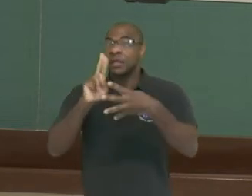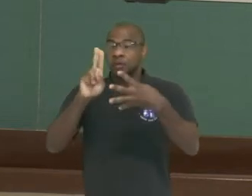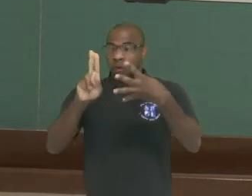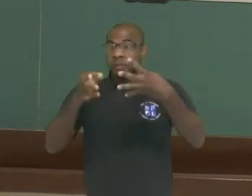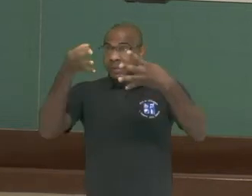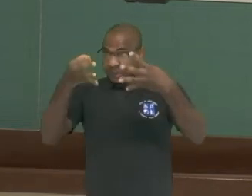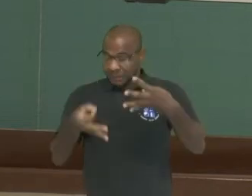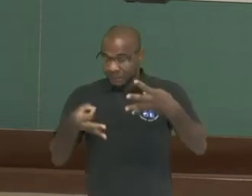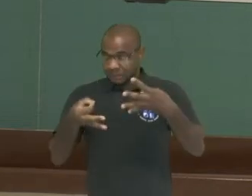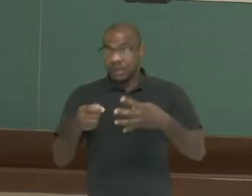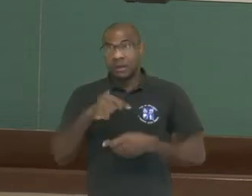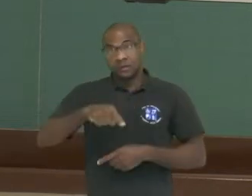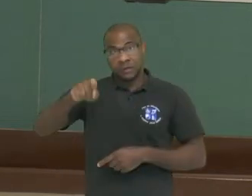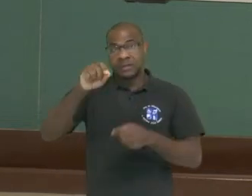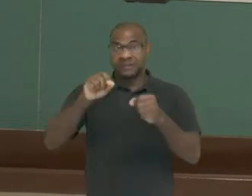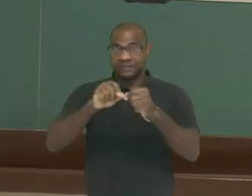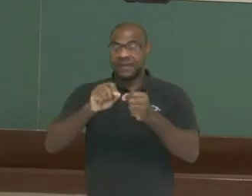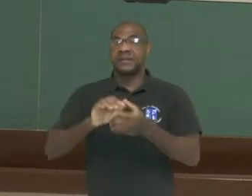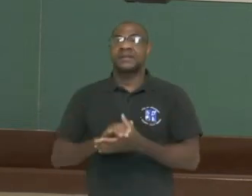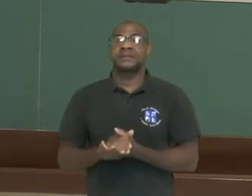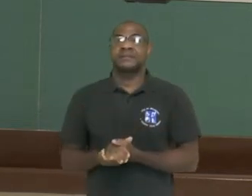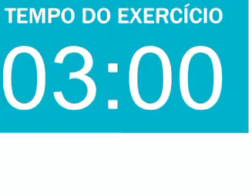correta. Agora é com vocês.